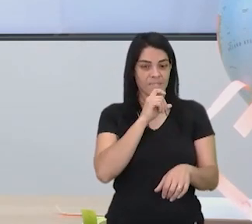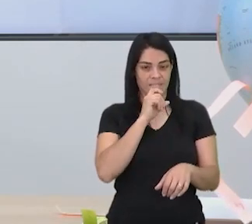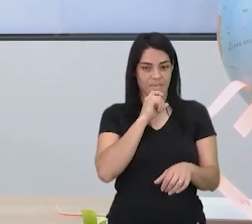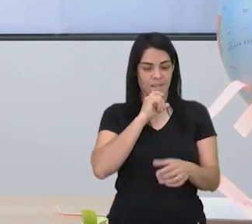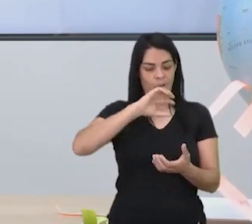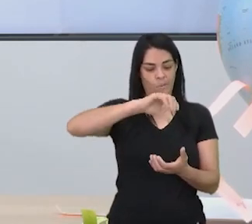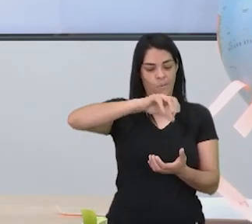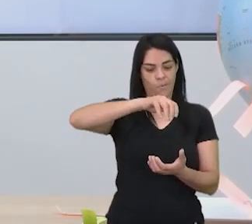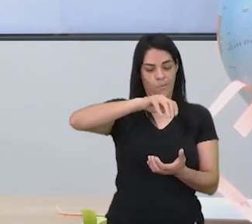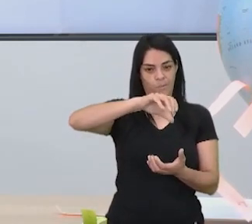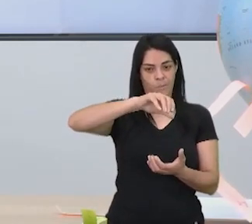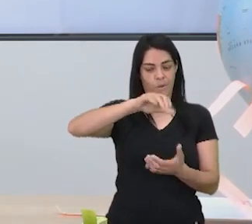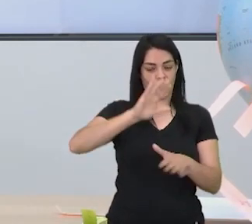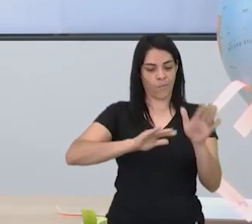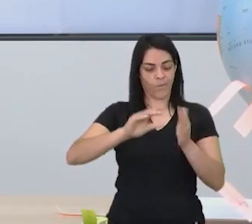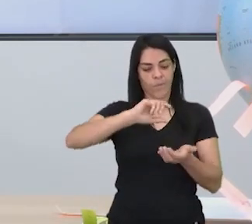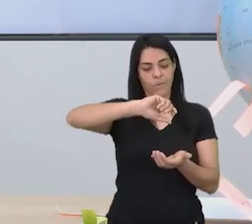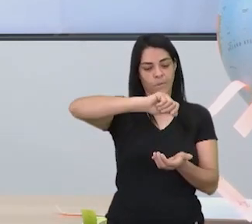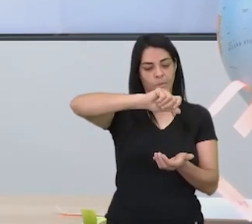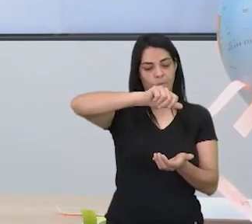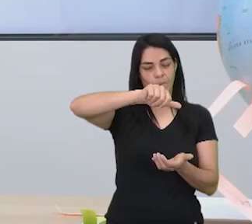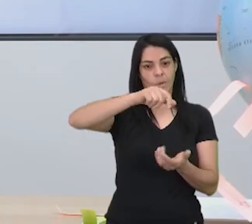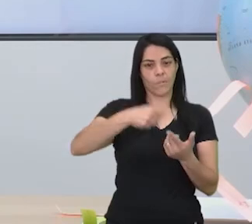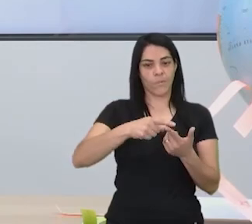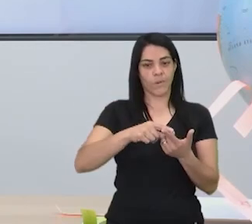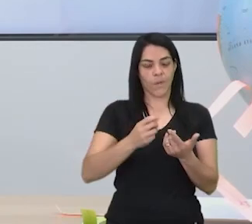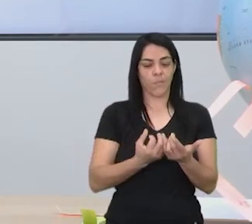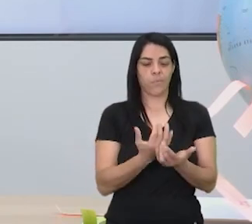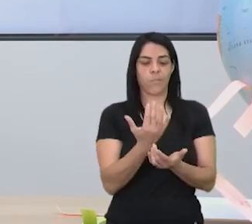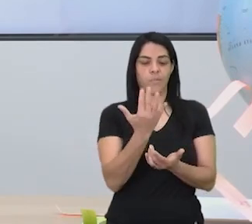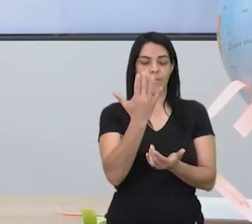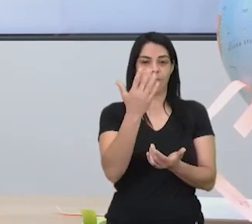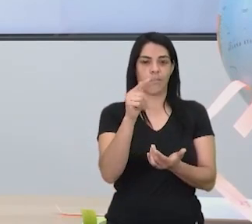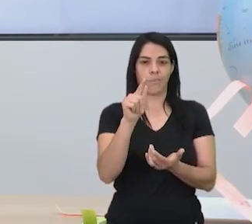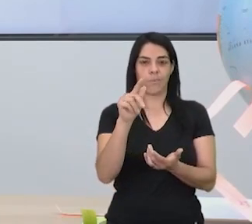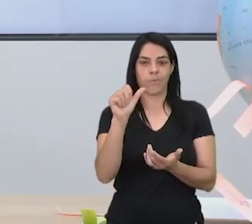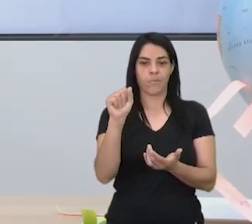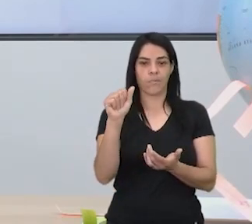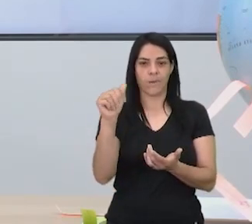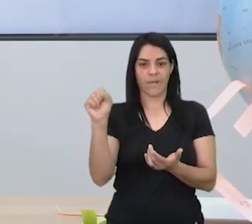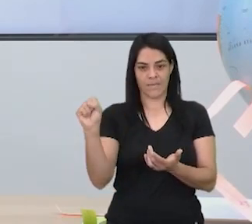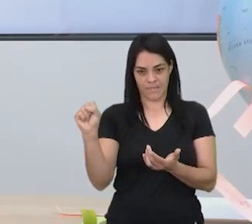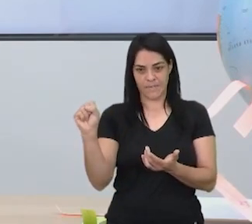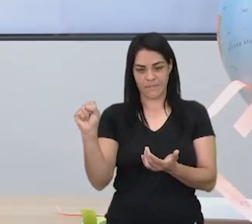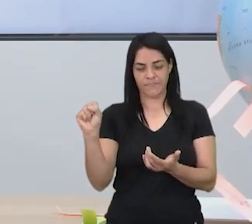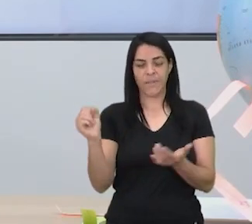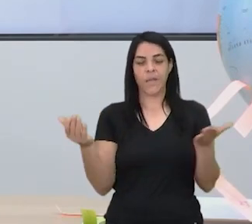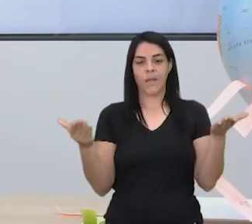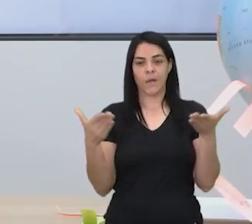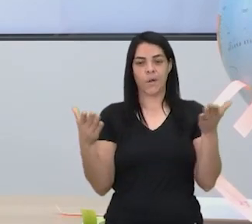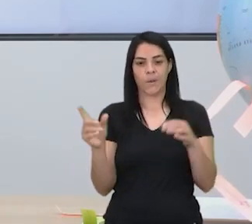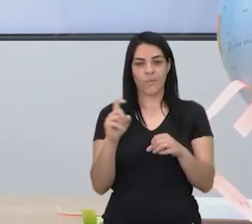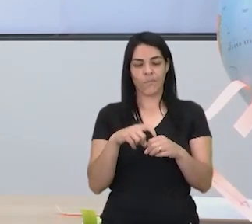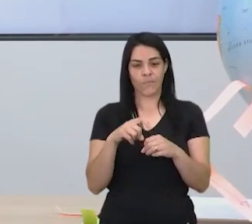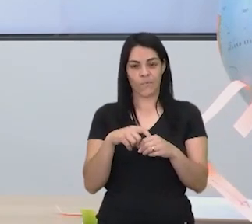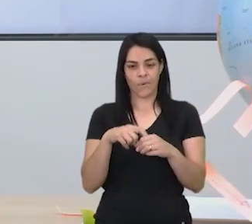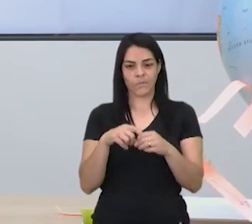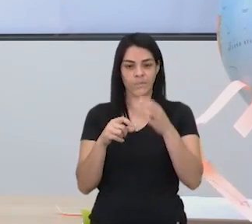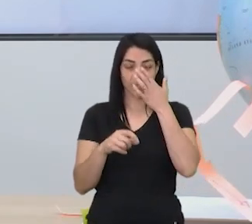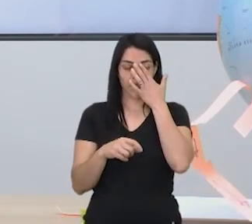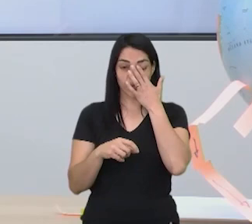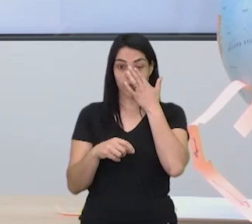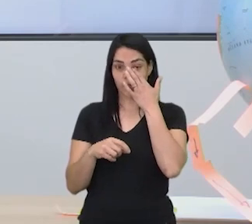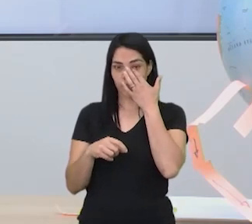aí o gás que está ali naquele espacinho, ele sai. Bom, e agora, né, voltando aí, indo mais